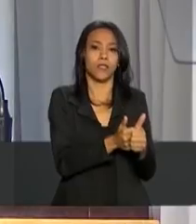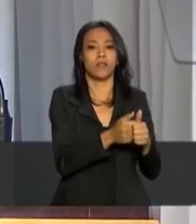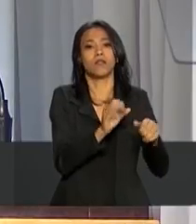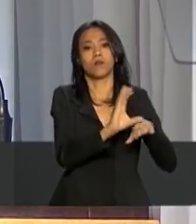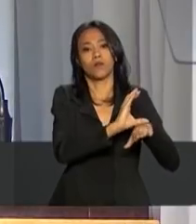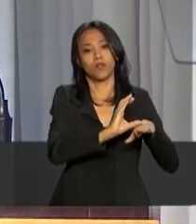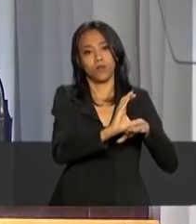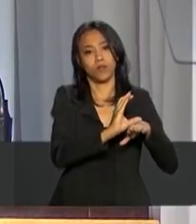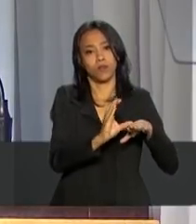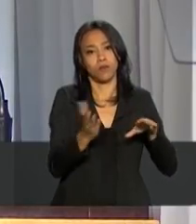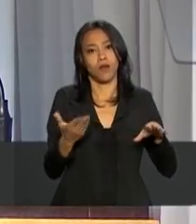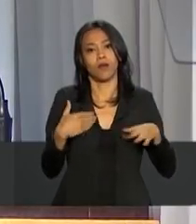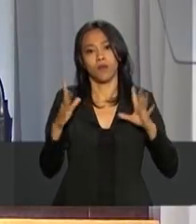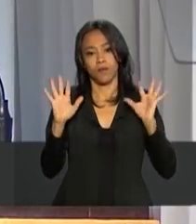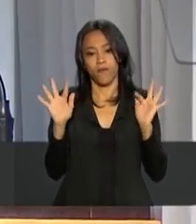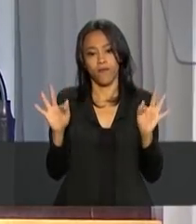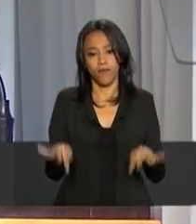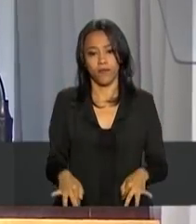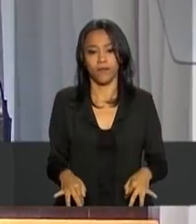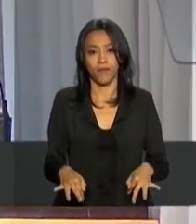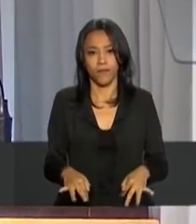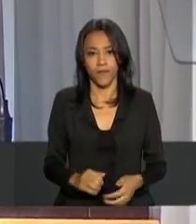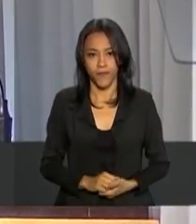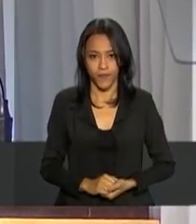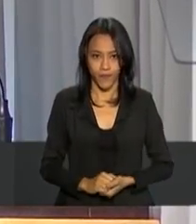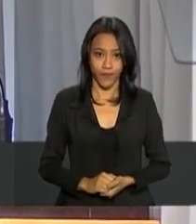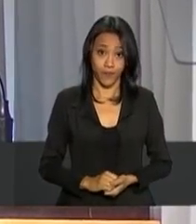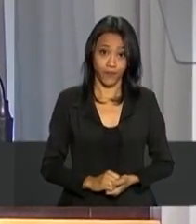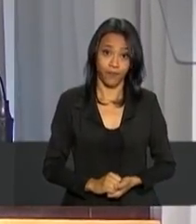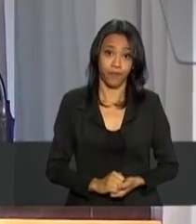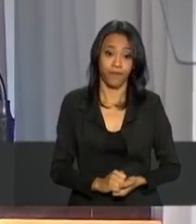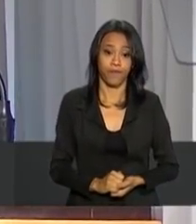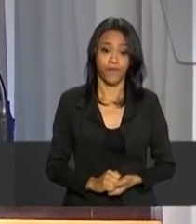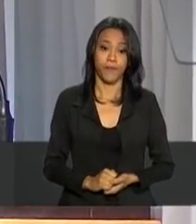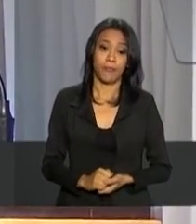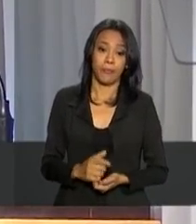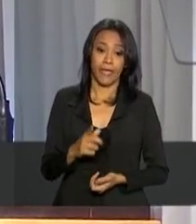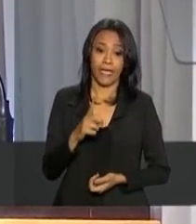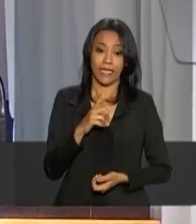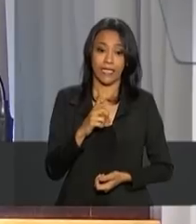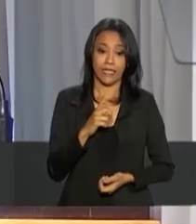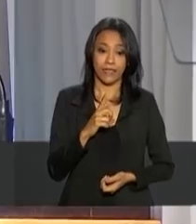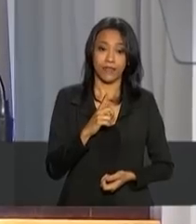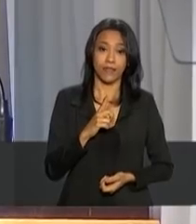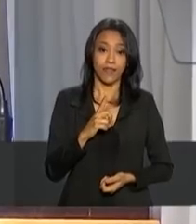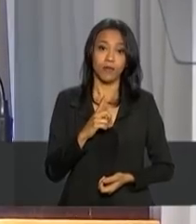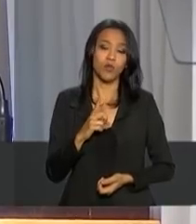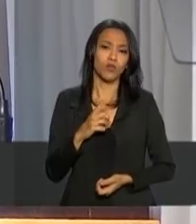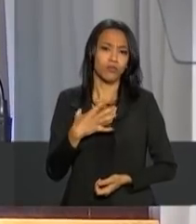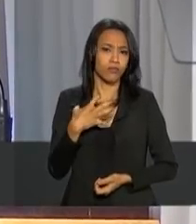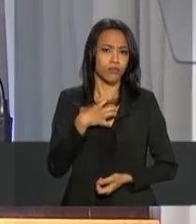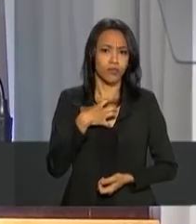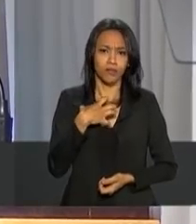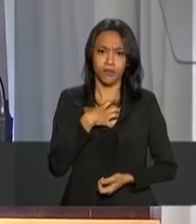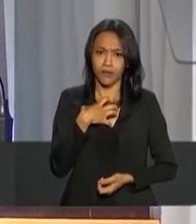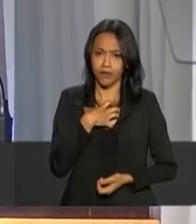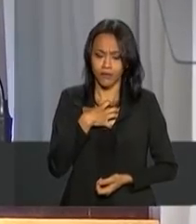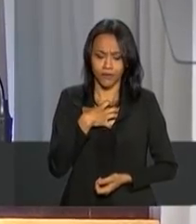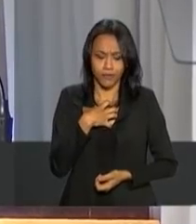para valer, nós temos uma vocação centralizadora extraordinária. Interessante